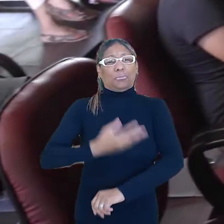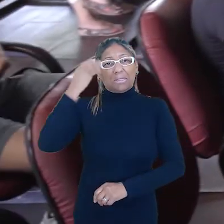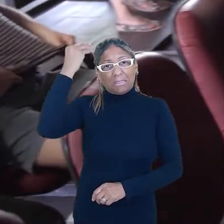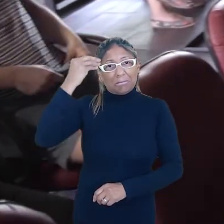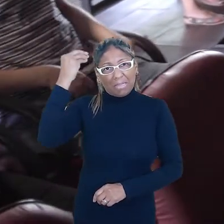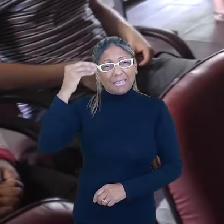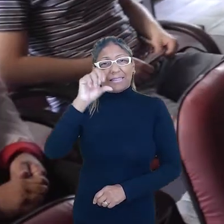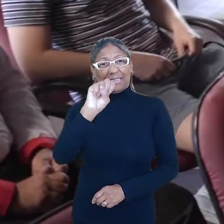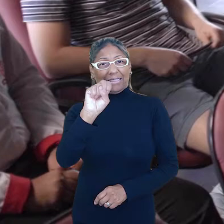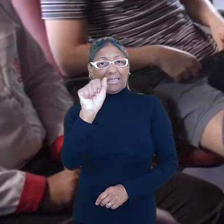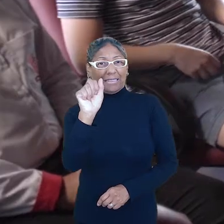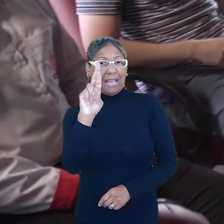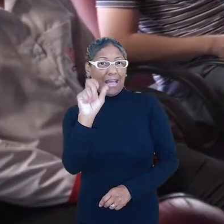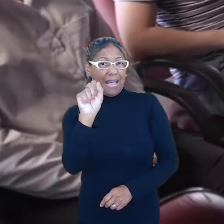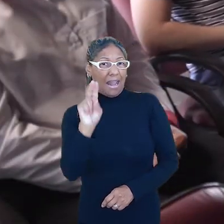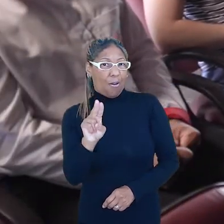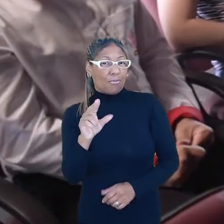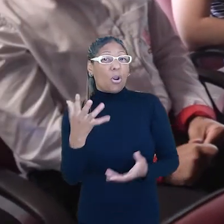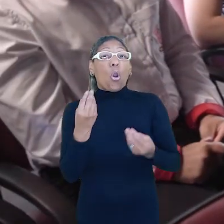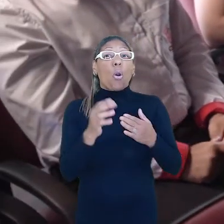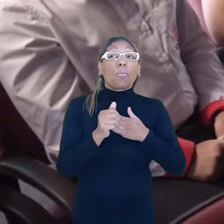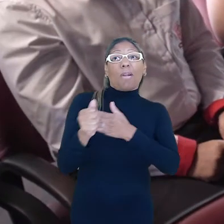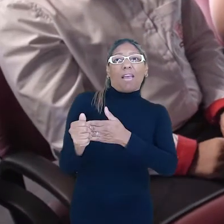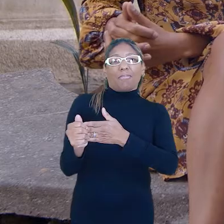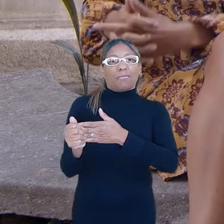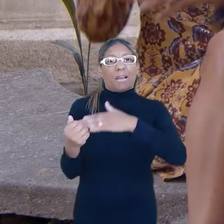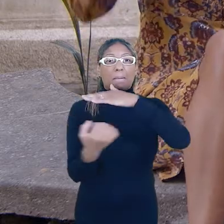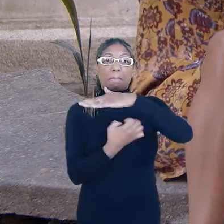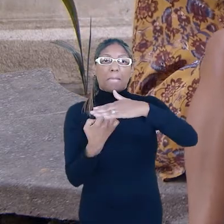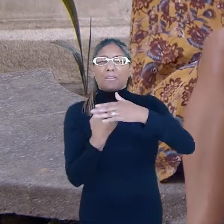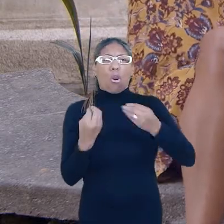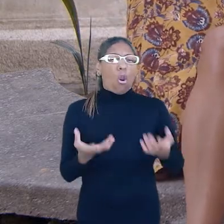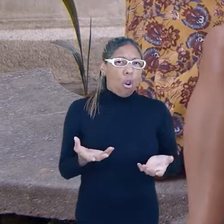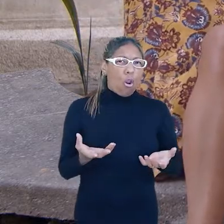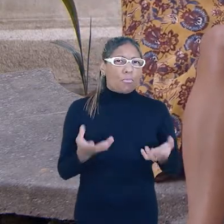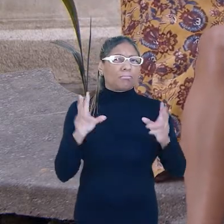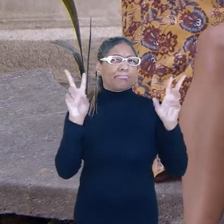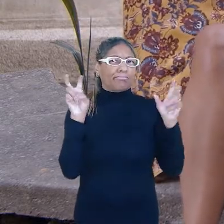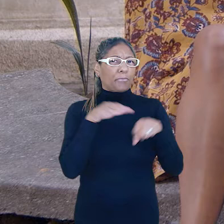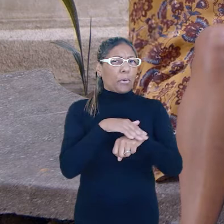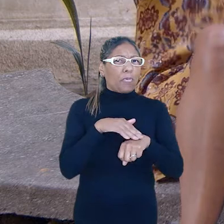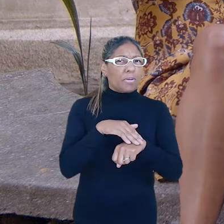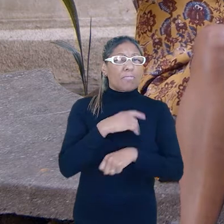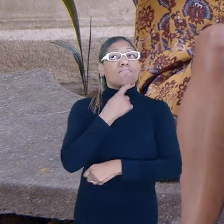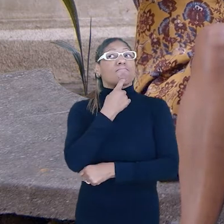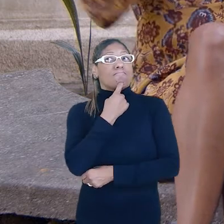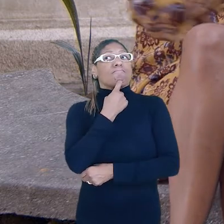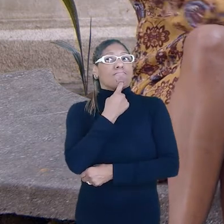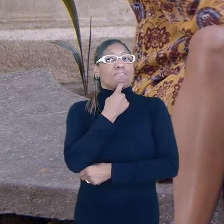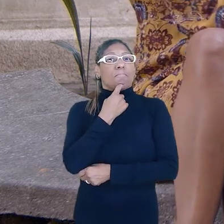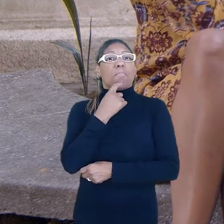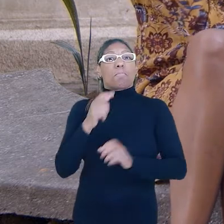já trabalha, por exemplo, no Sarau na Casa. Como que a gente leva isso para dentro de uma empresa, né? Como que a gente vai conversar com essa empresa